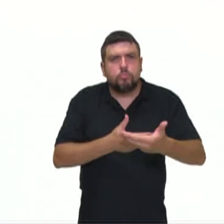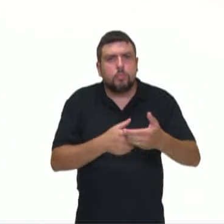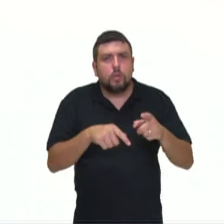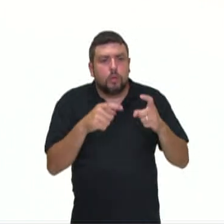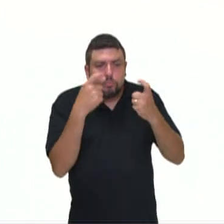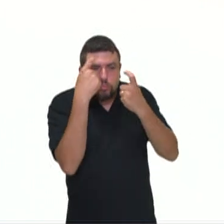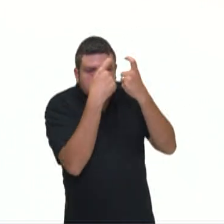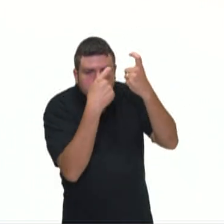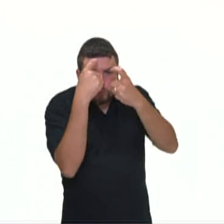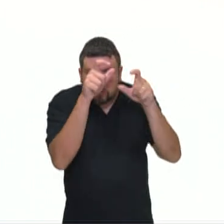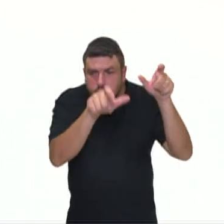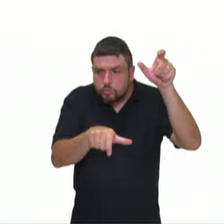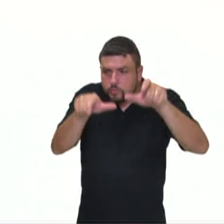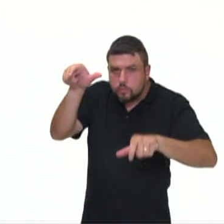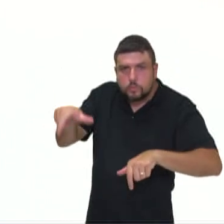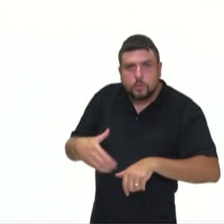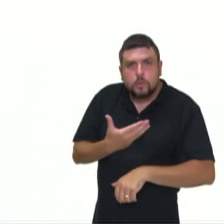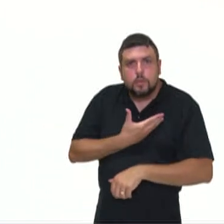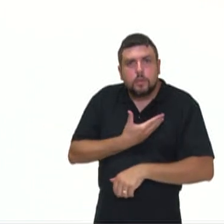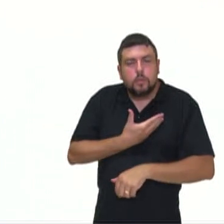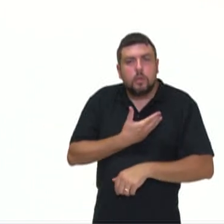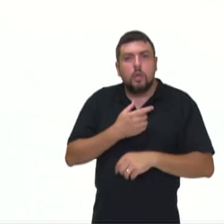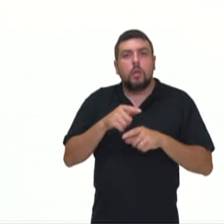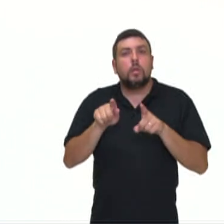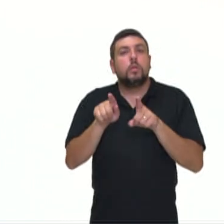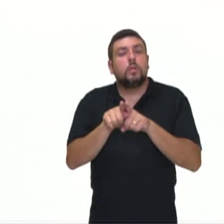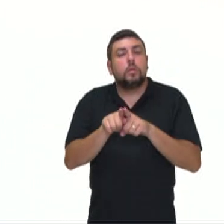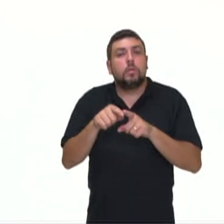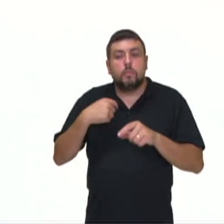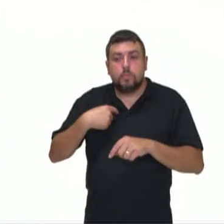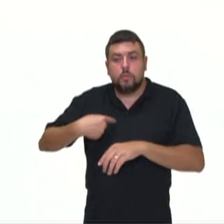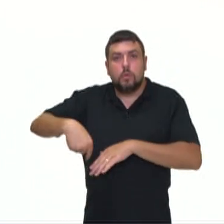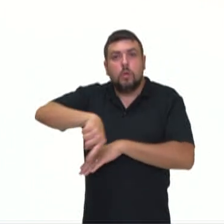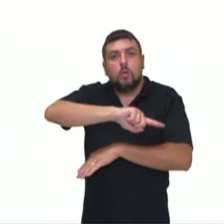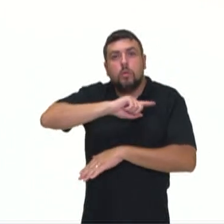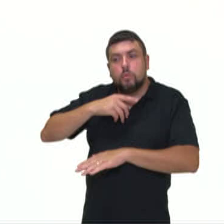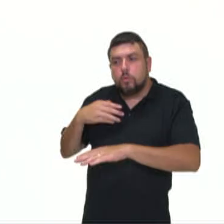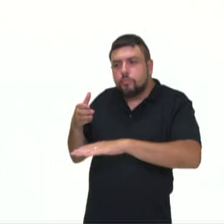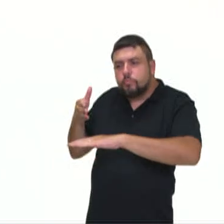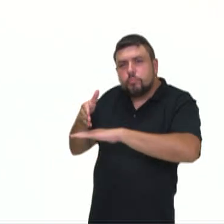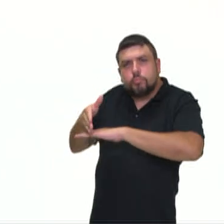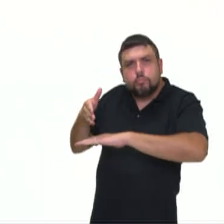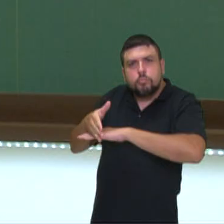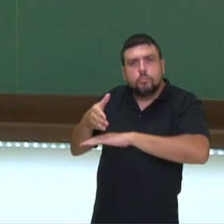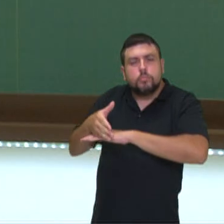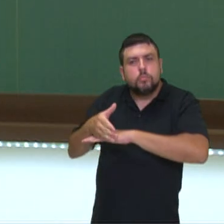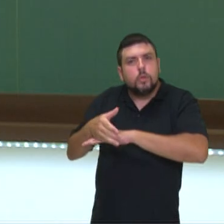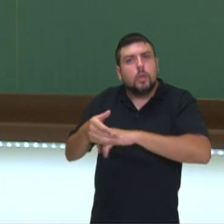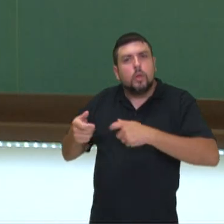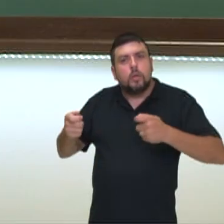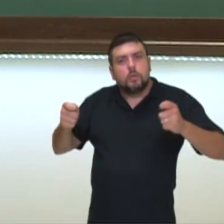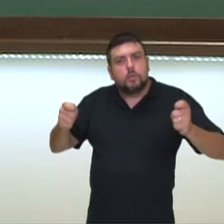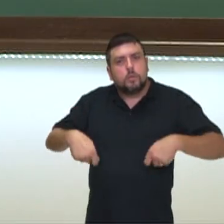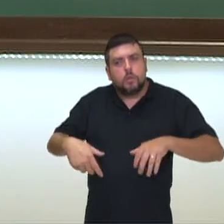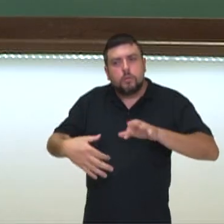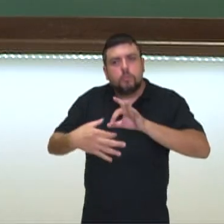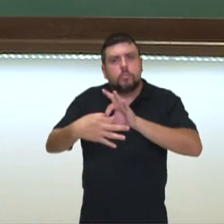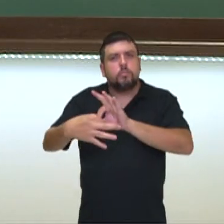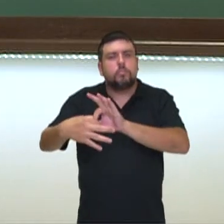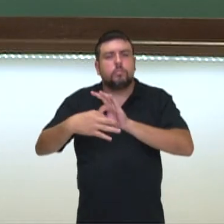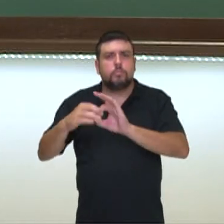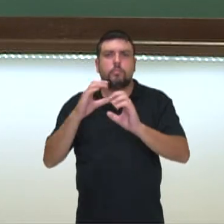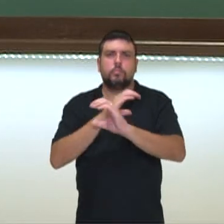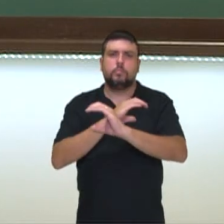demais e, através de nossa participação, criamos um clima de confiança. Muito bem, lembram quando a